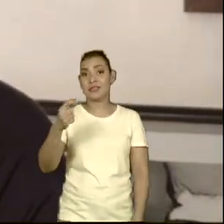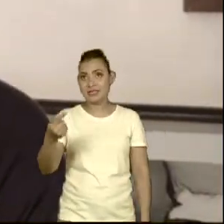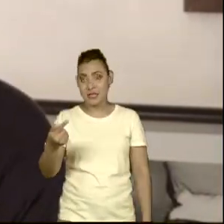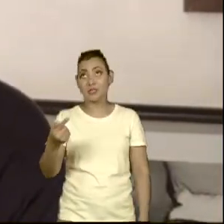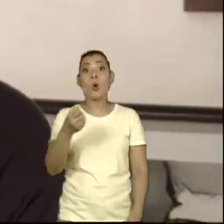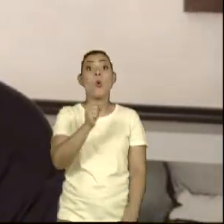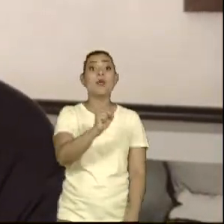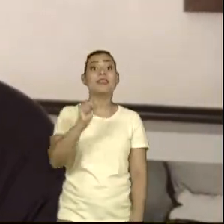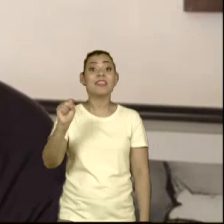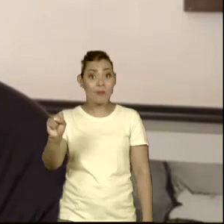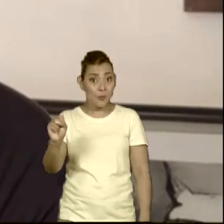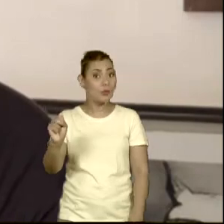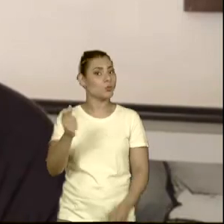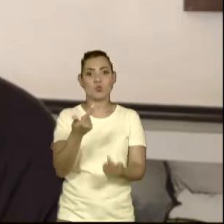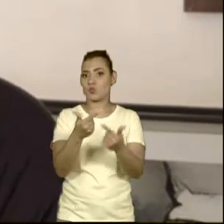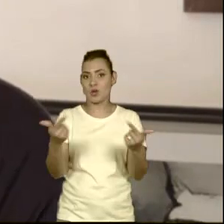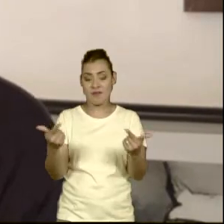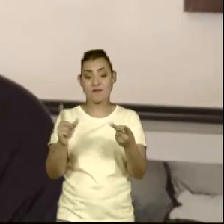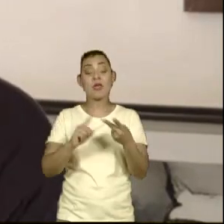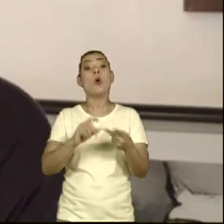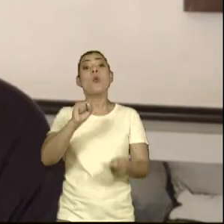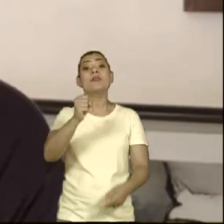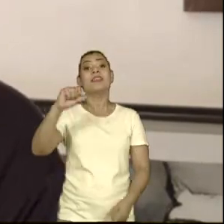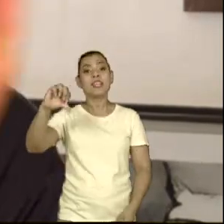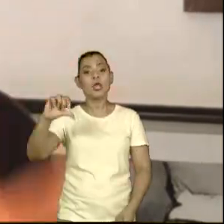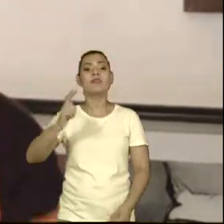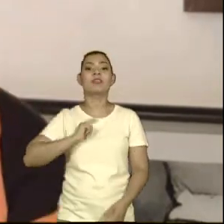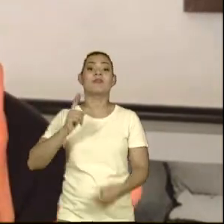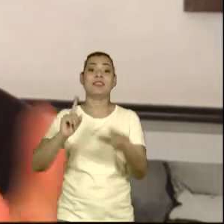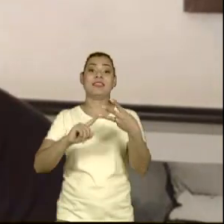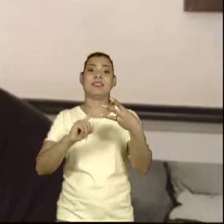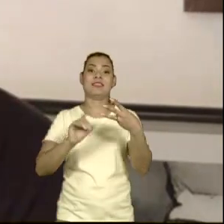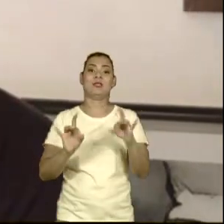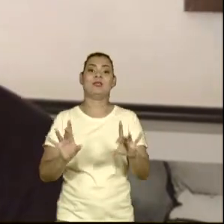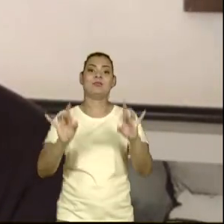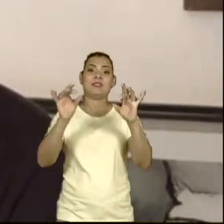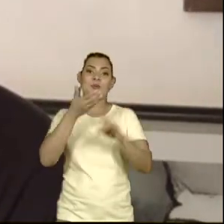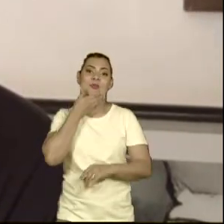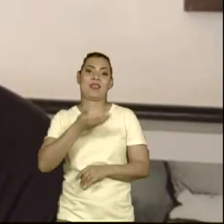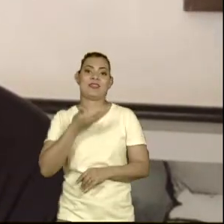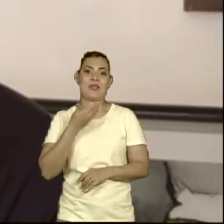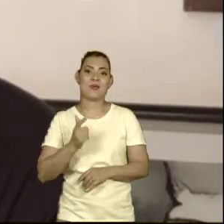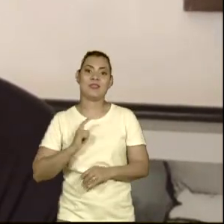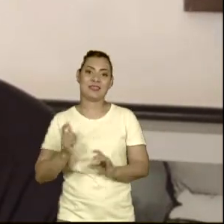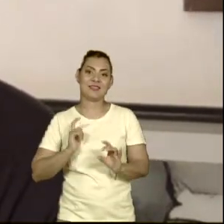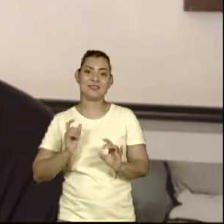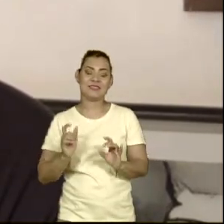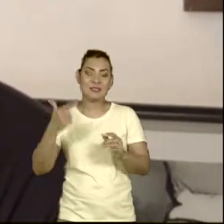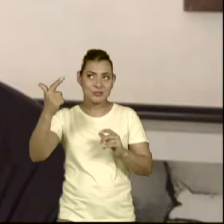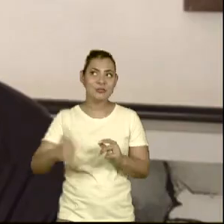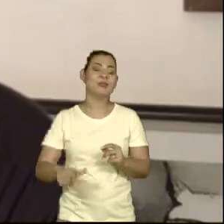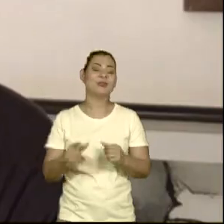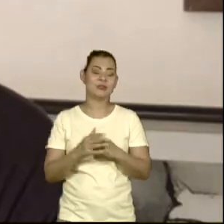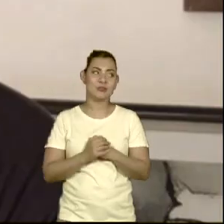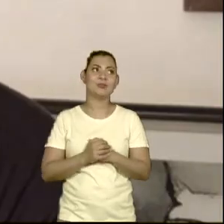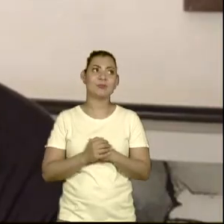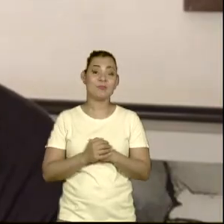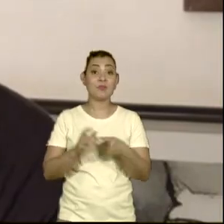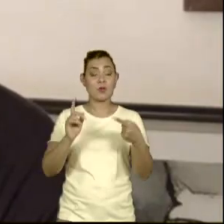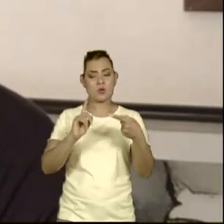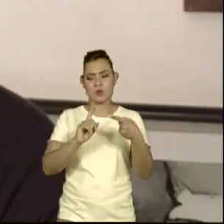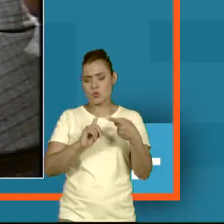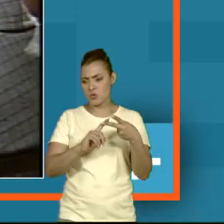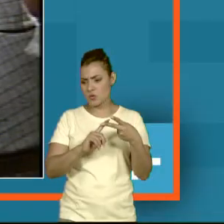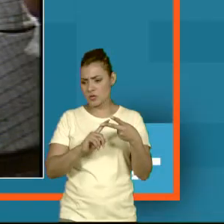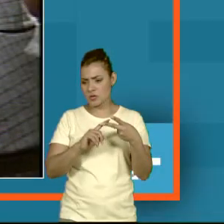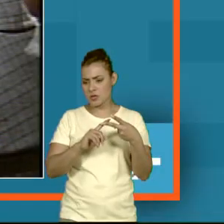88 não teve, em 89 teve o terceiro especial de Natal, que o segundo foi